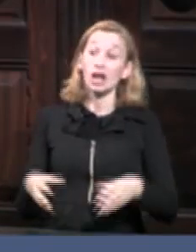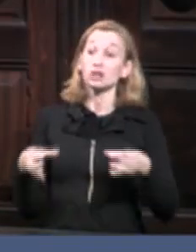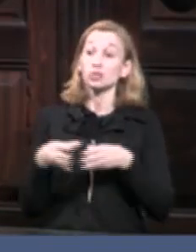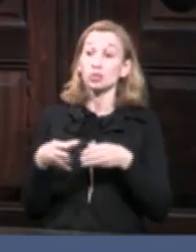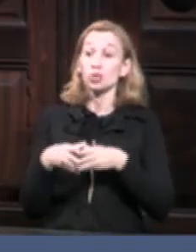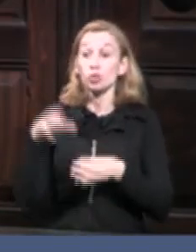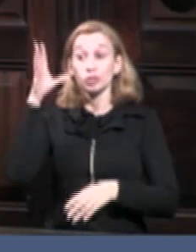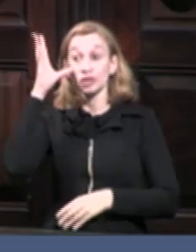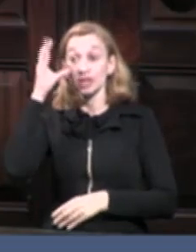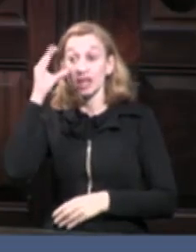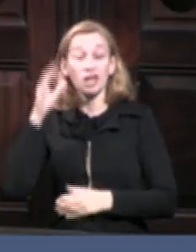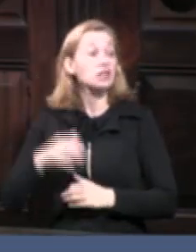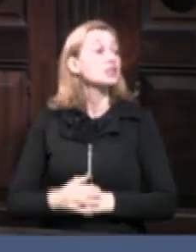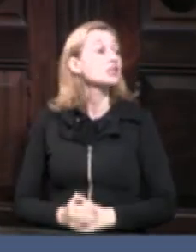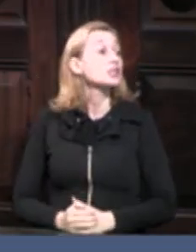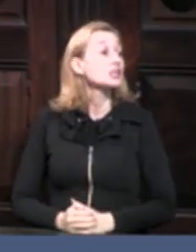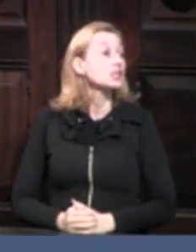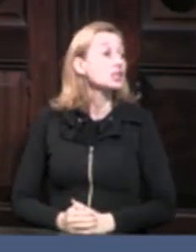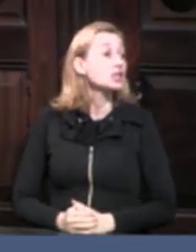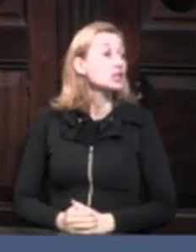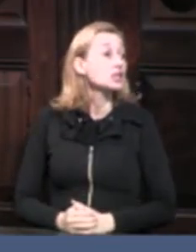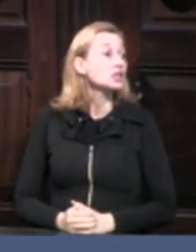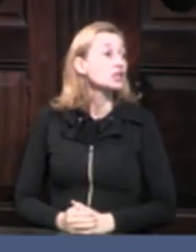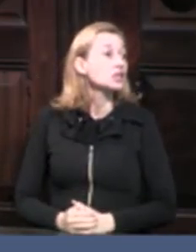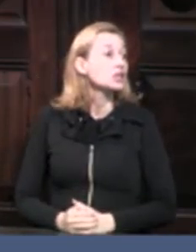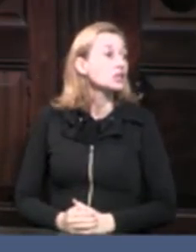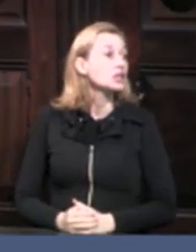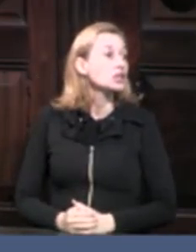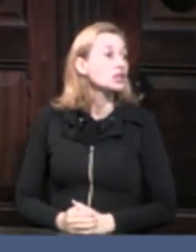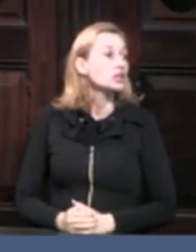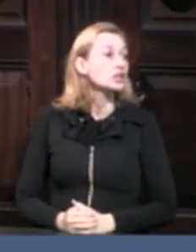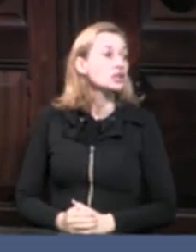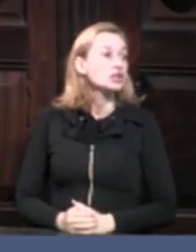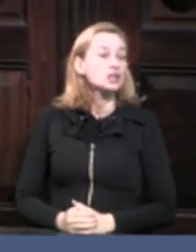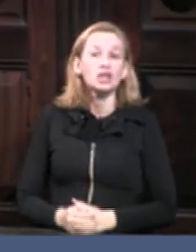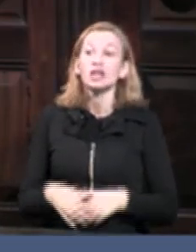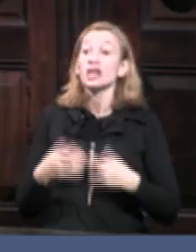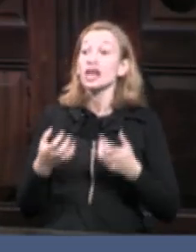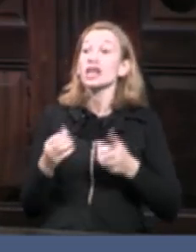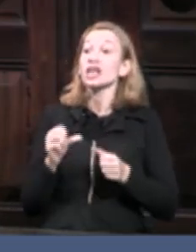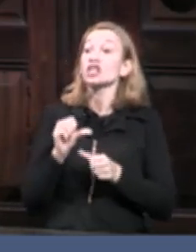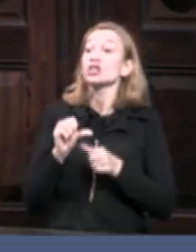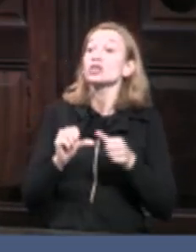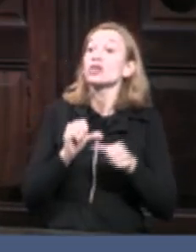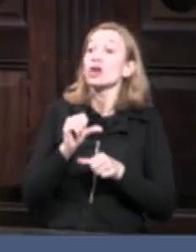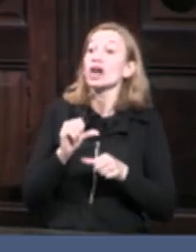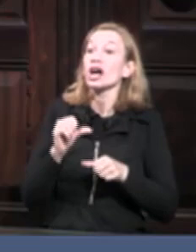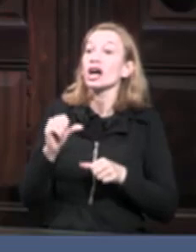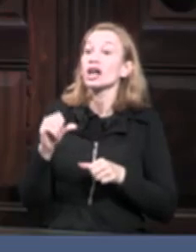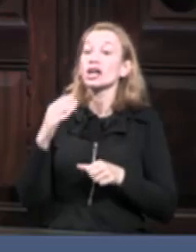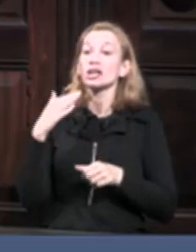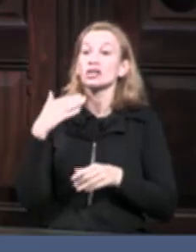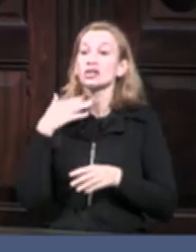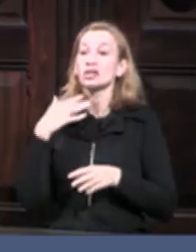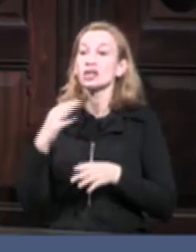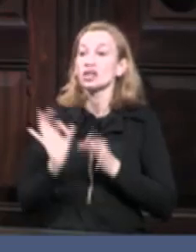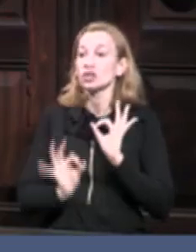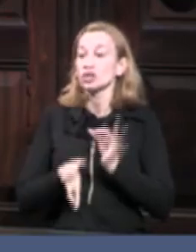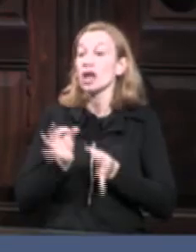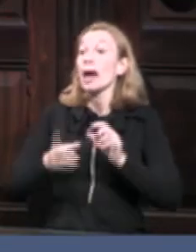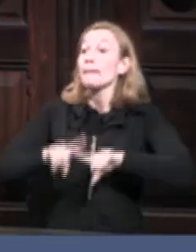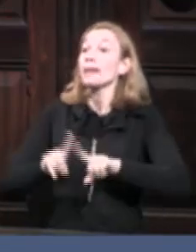que obviamente são legítimos, tente mudar isso na justiça. Mas a população do Rio de Janeiro